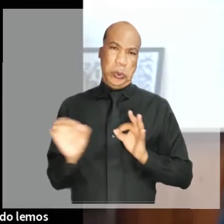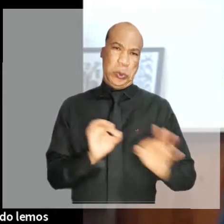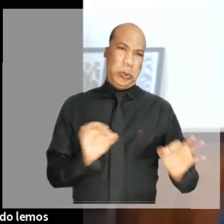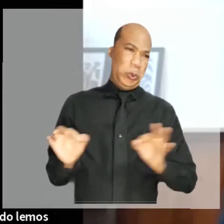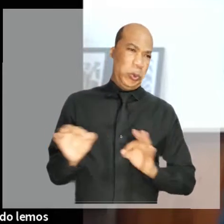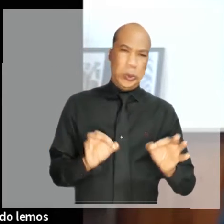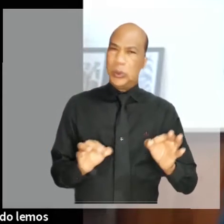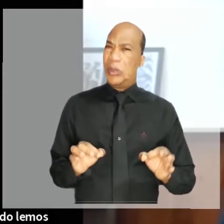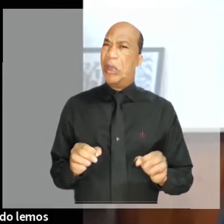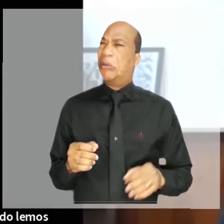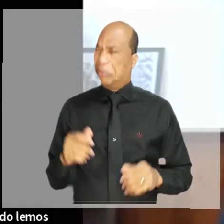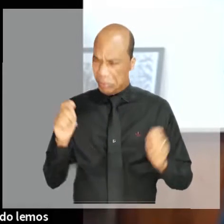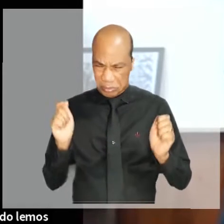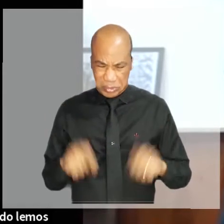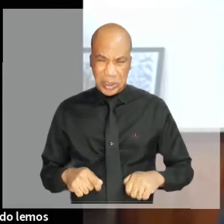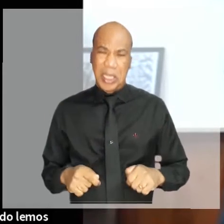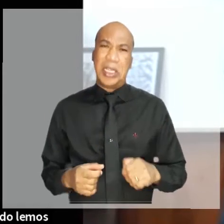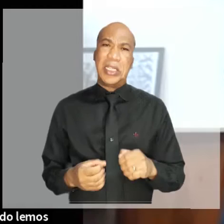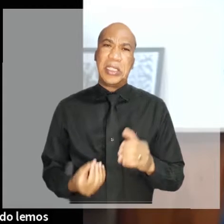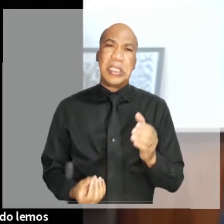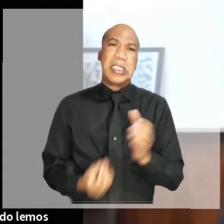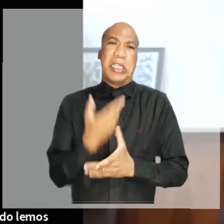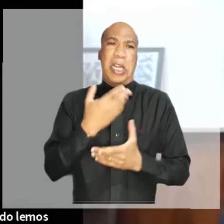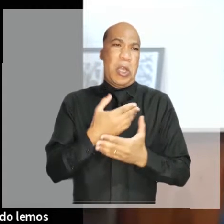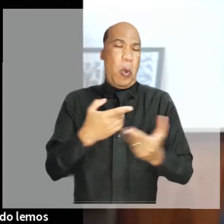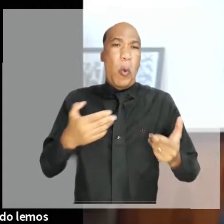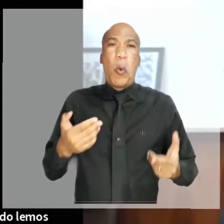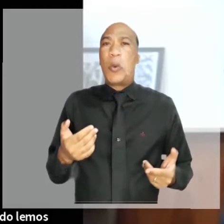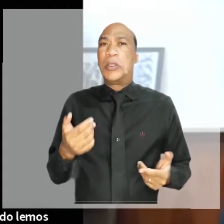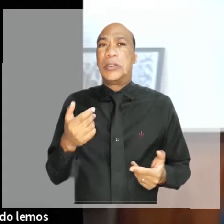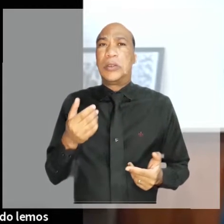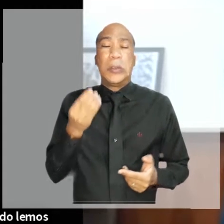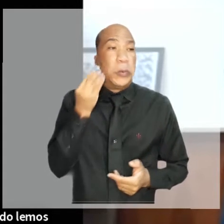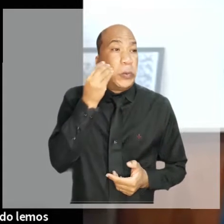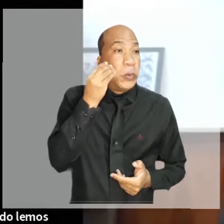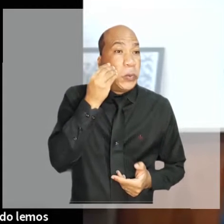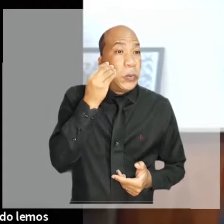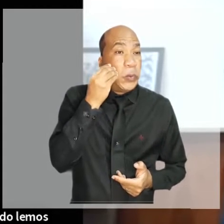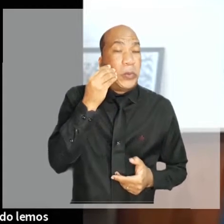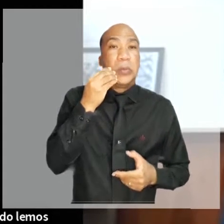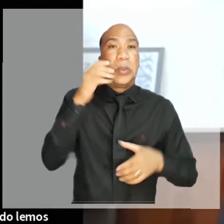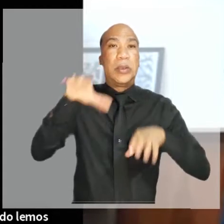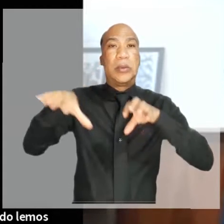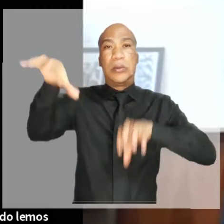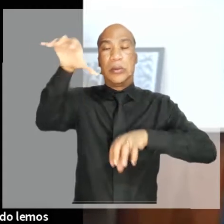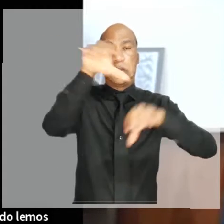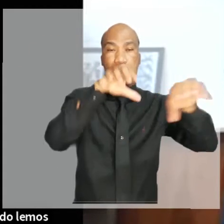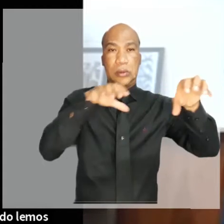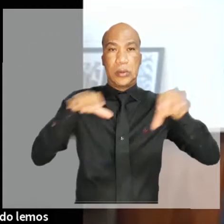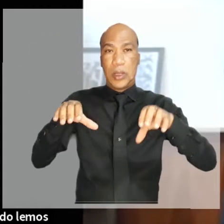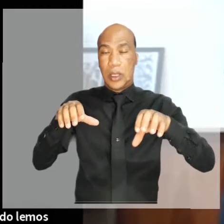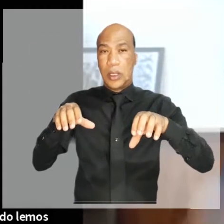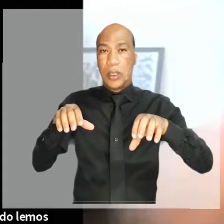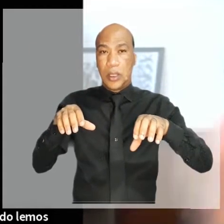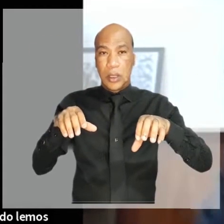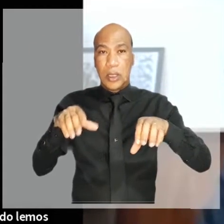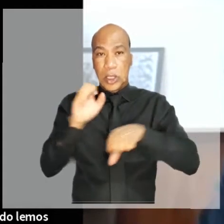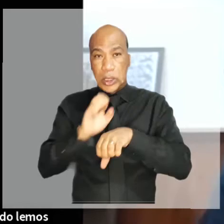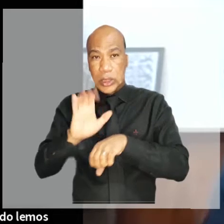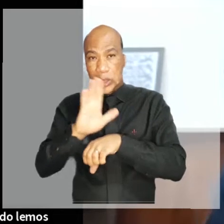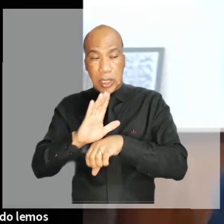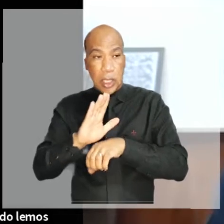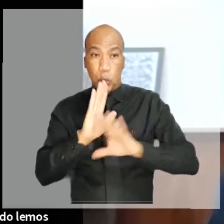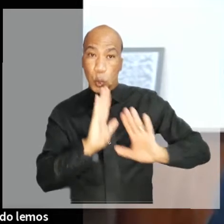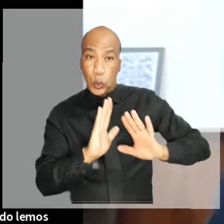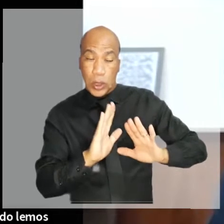gerar iniciativas de experimentação regional que depois podem ser nacionalizadas. E o estudo